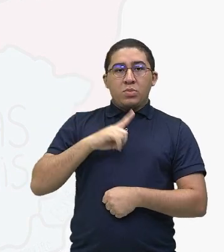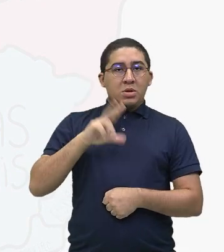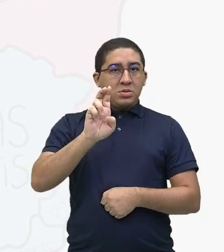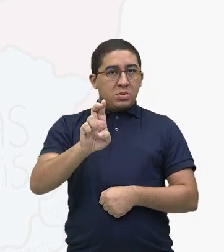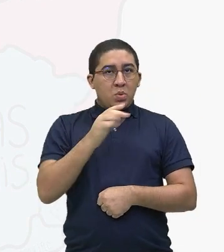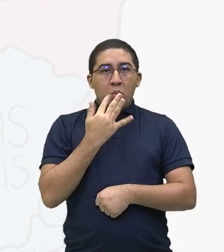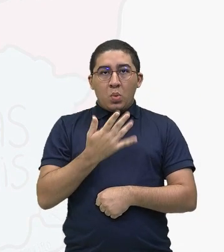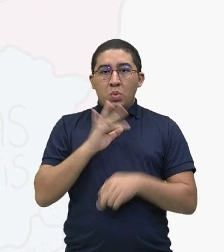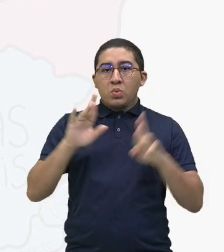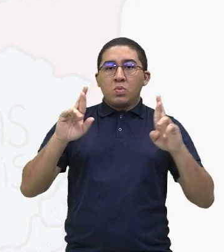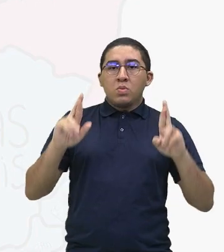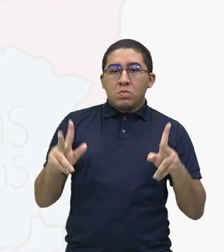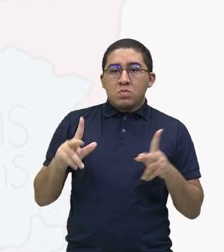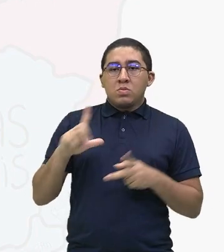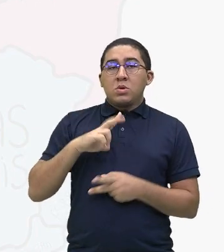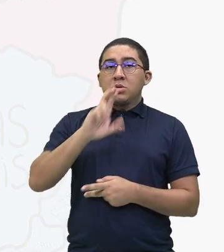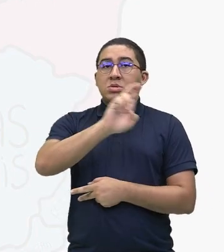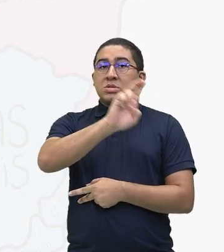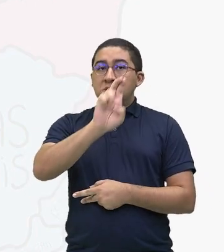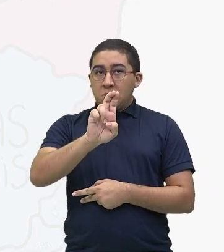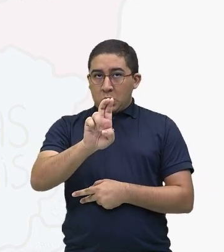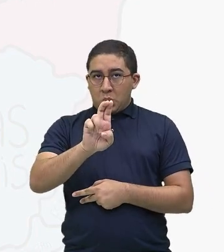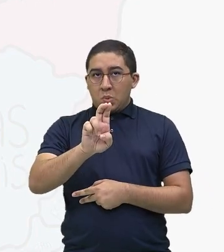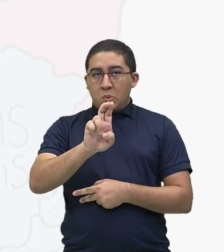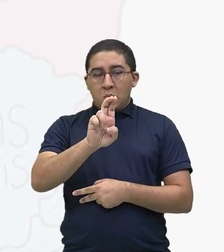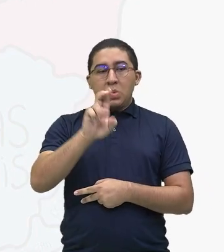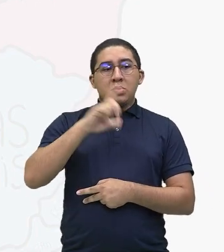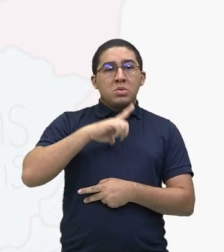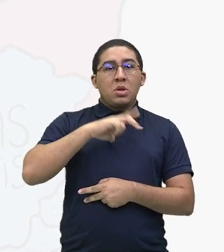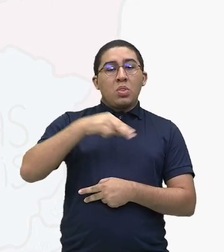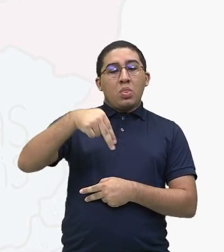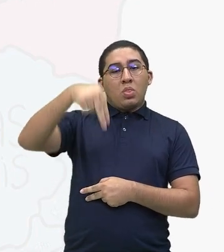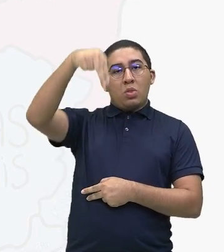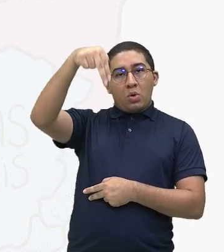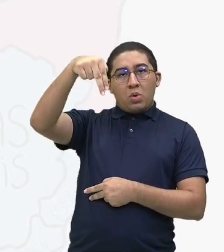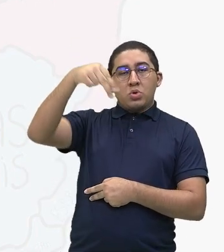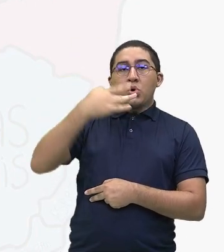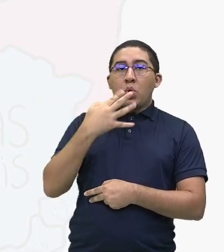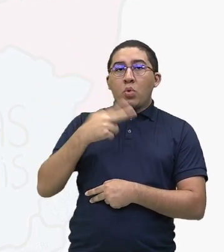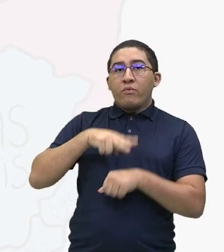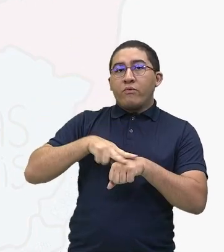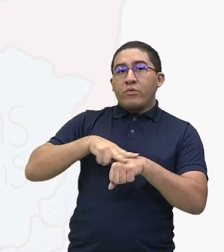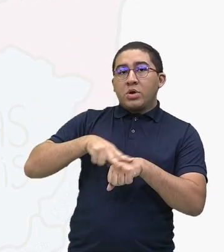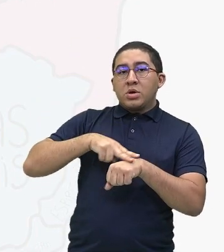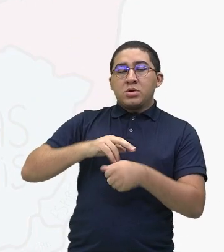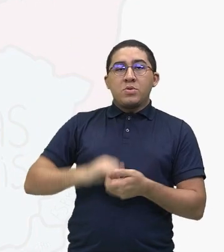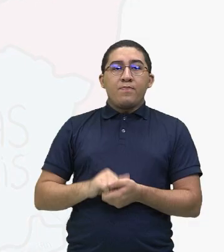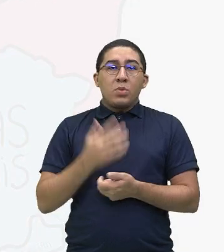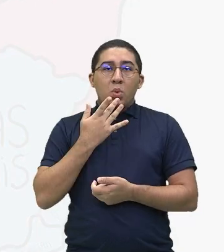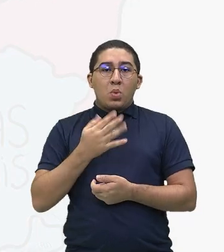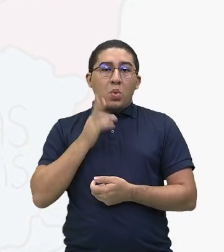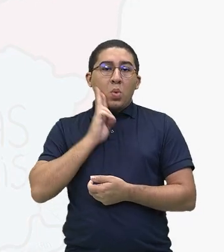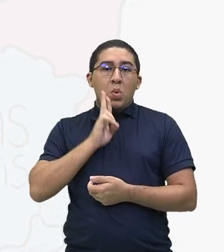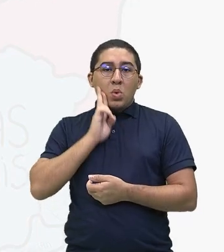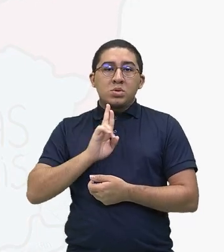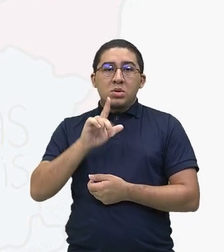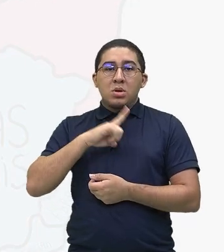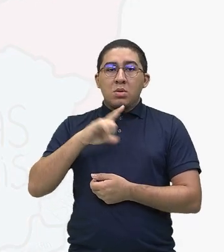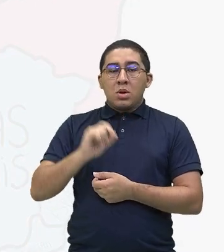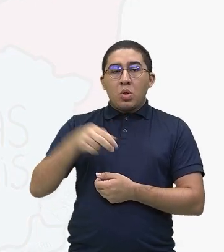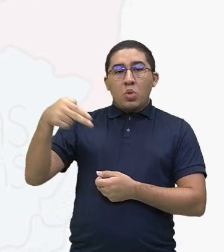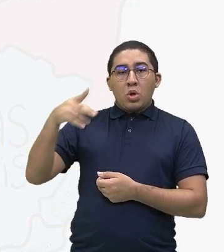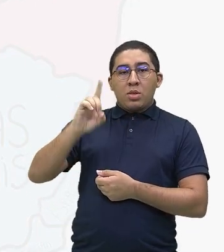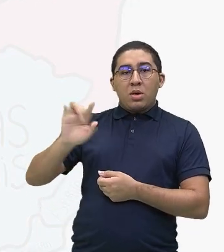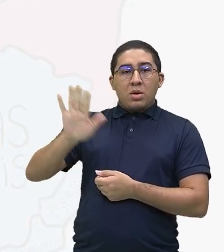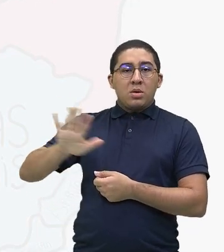temos 5 regiões, né, região norte aí de verde, de rosa eu tenho a região